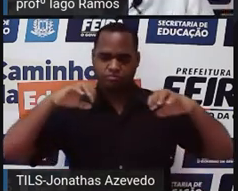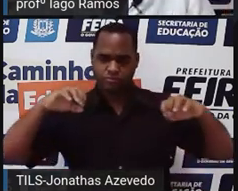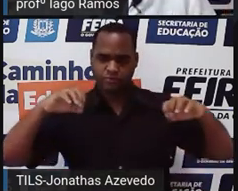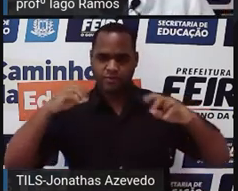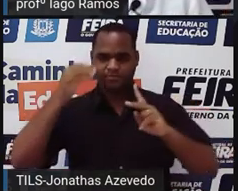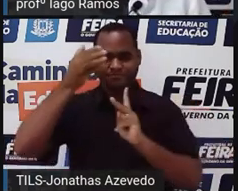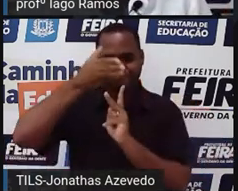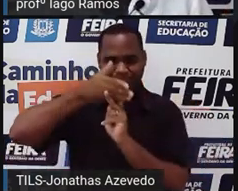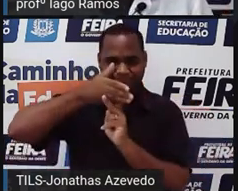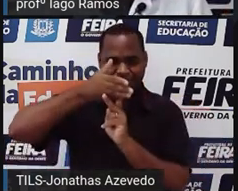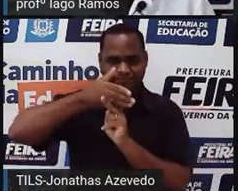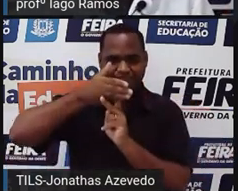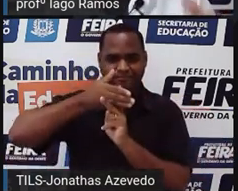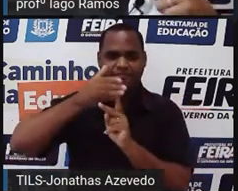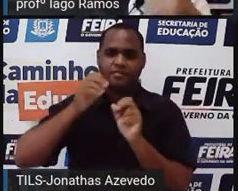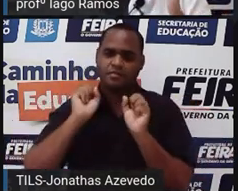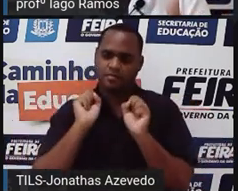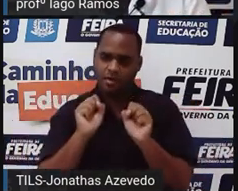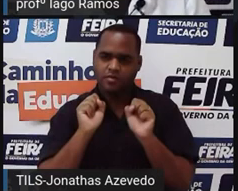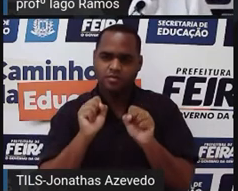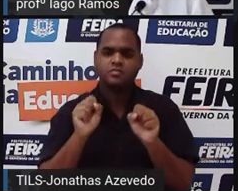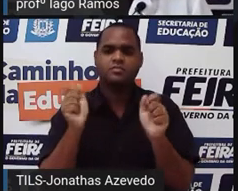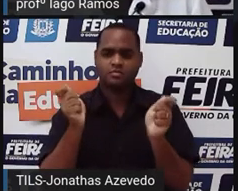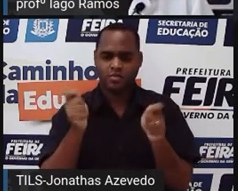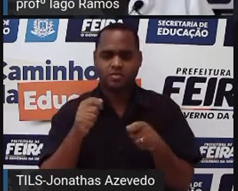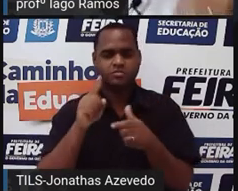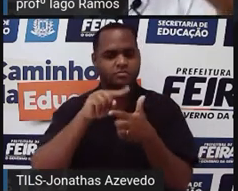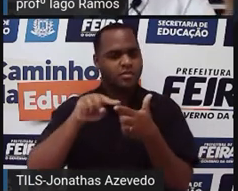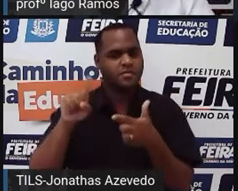em duas. Pode fazer isso? Pode, sem